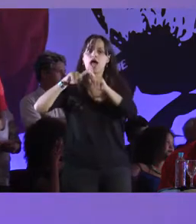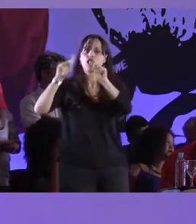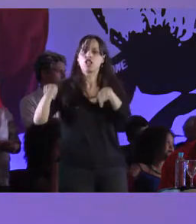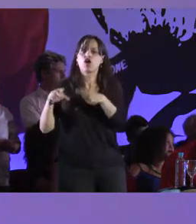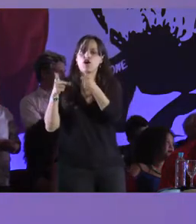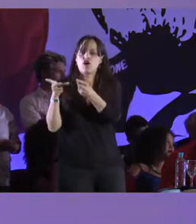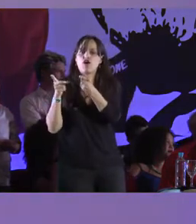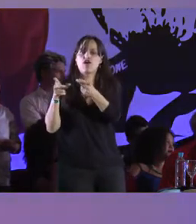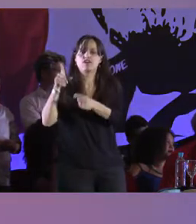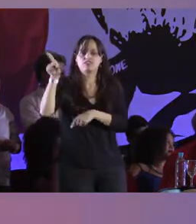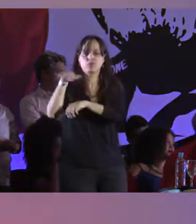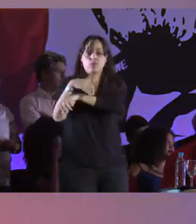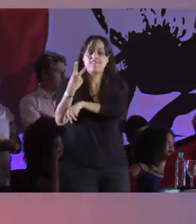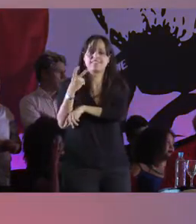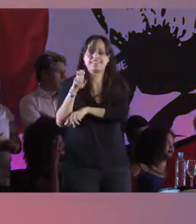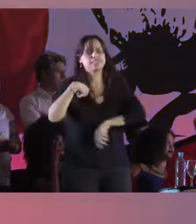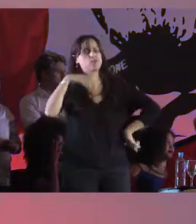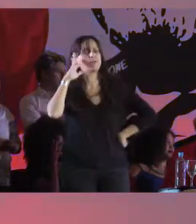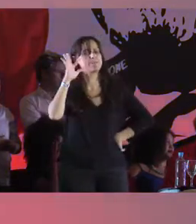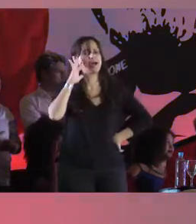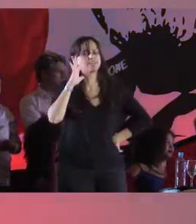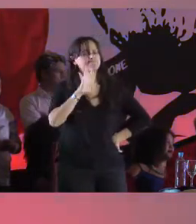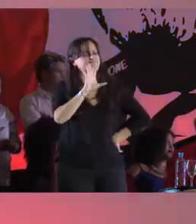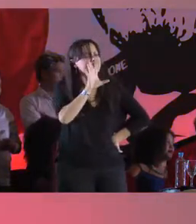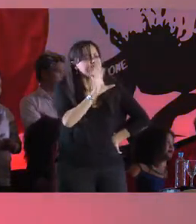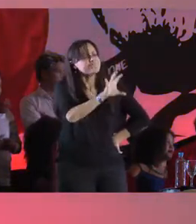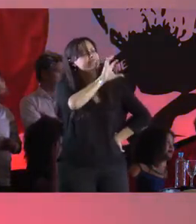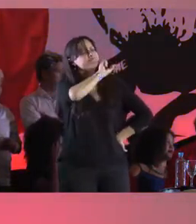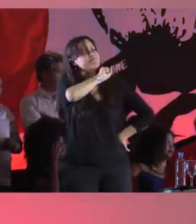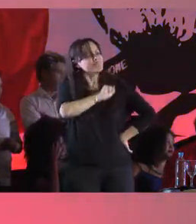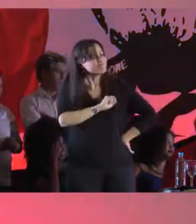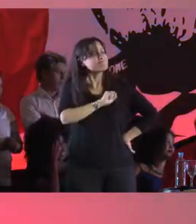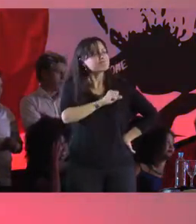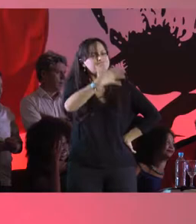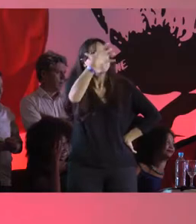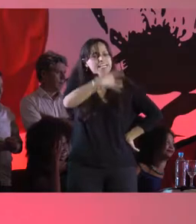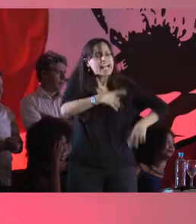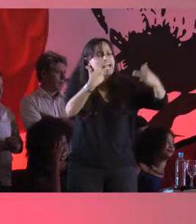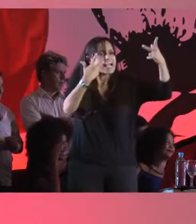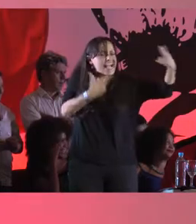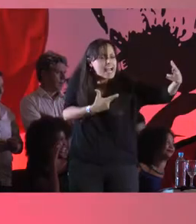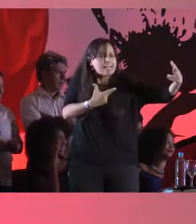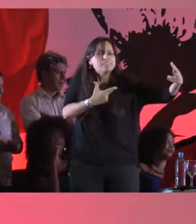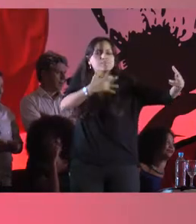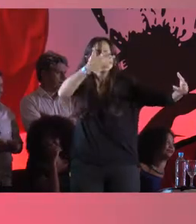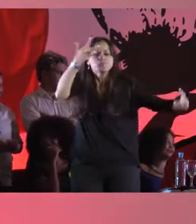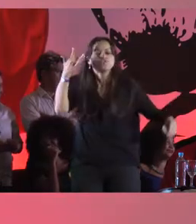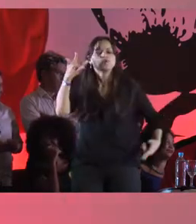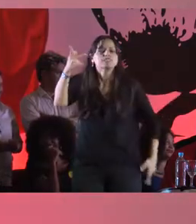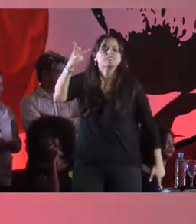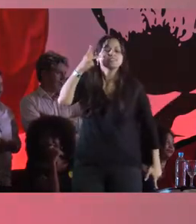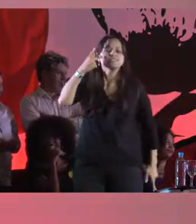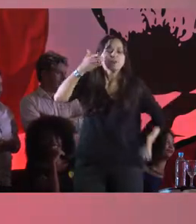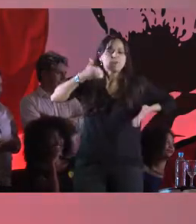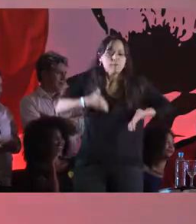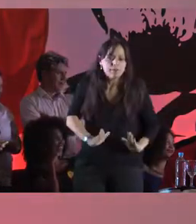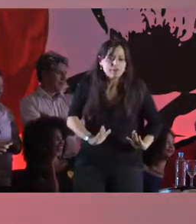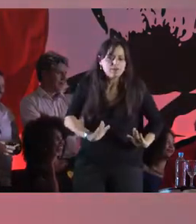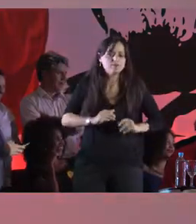25 de março, eu imaginava, é a cara do paulista. Até um